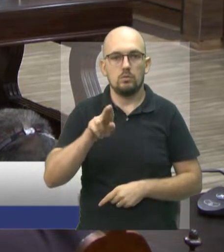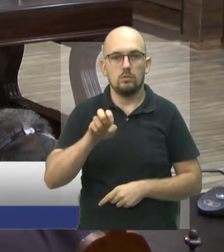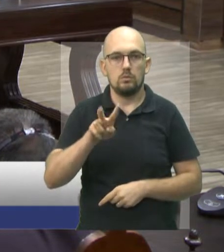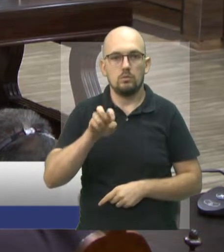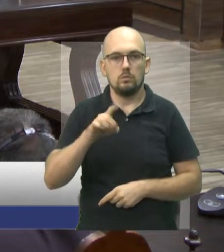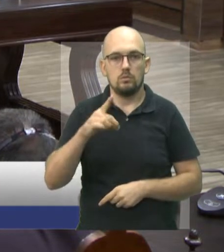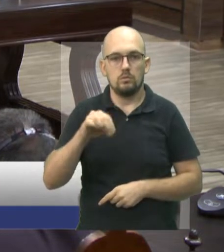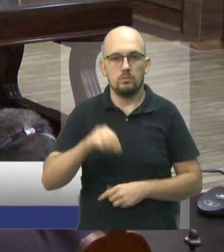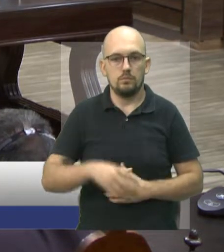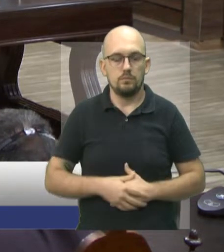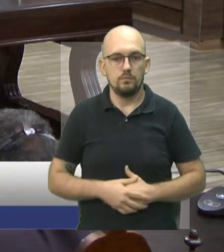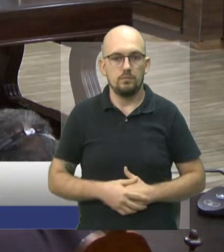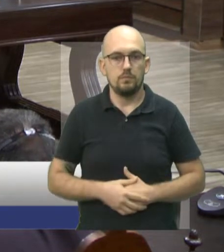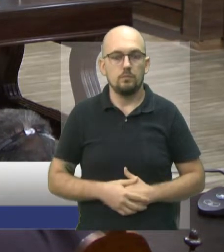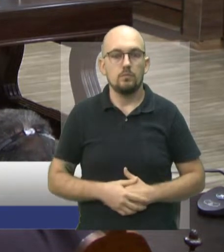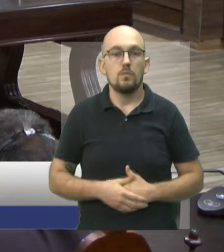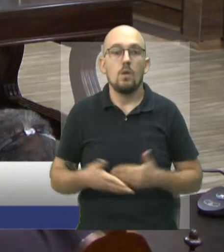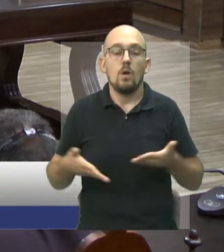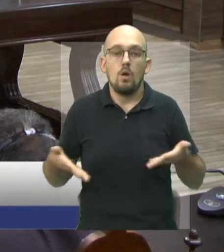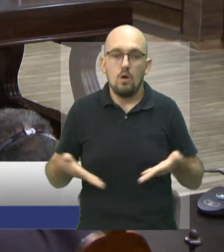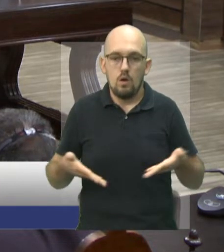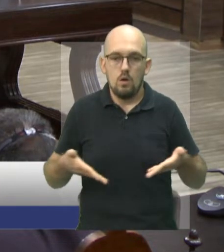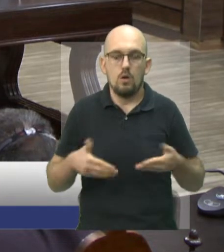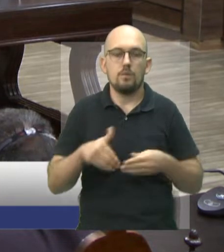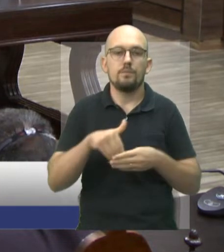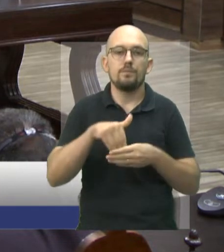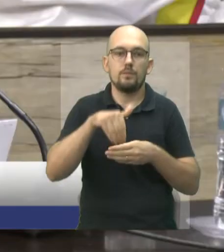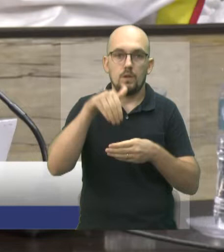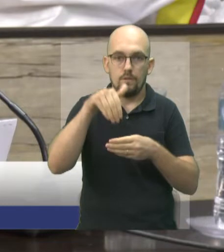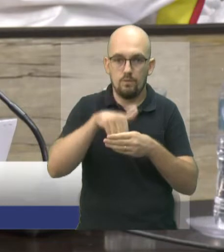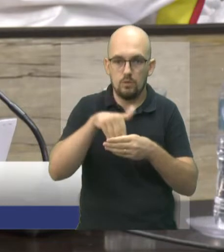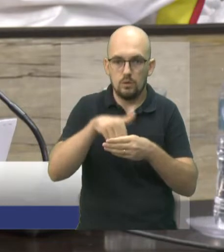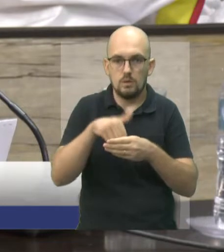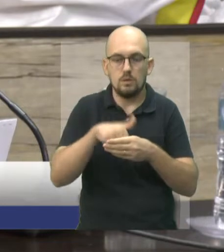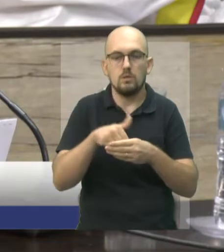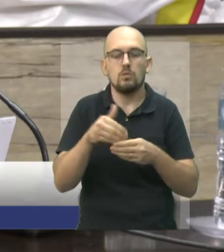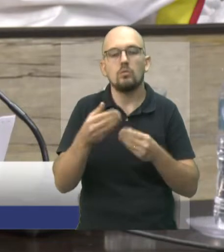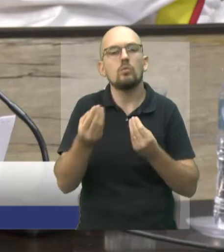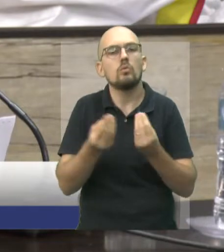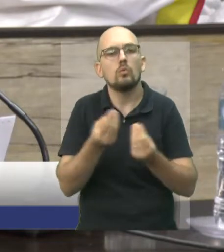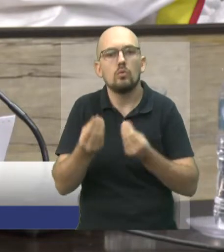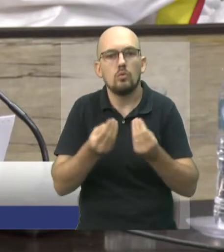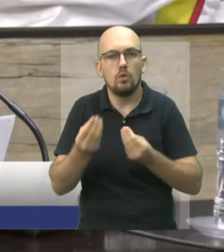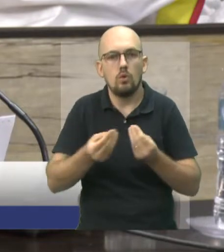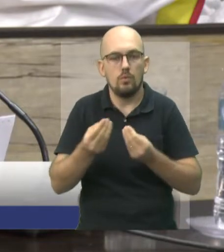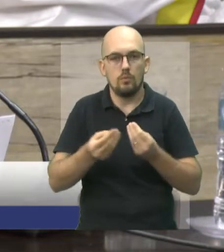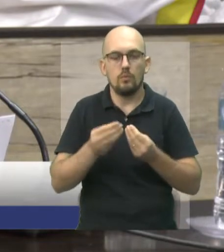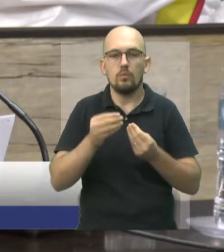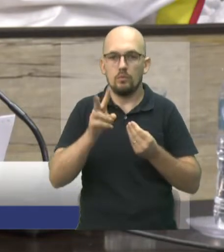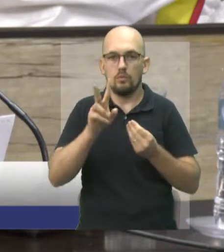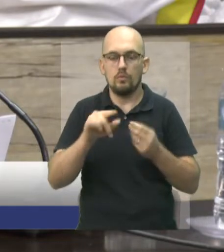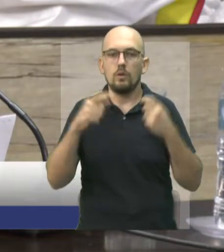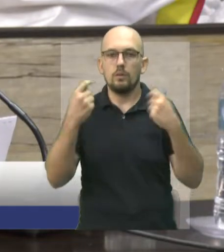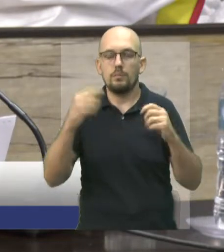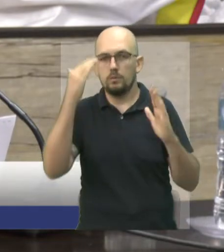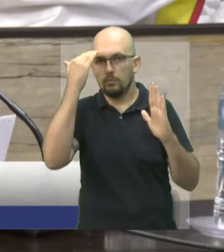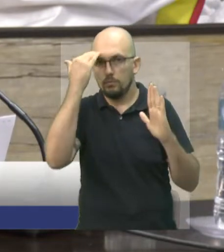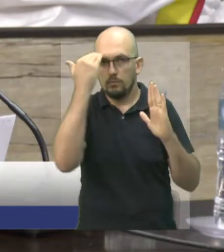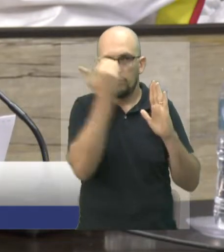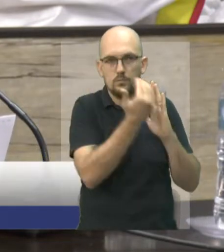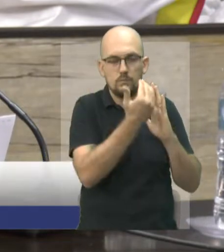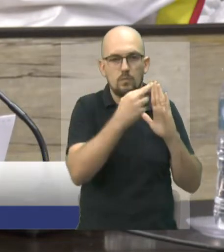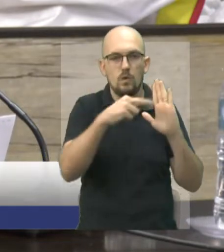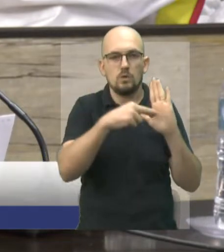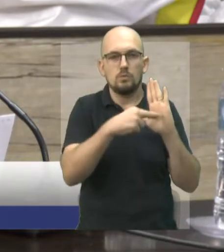A votação para a eleição dos membros da mesa se procederá de conformidade com o regimento